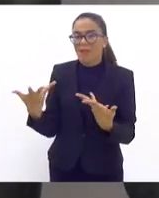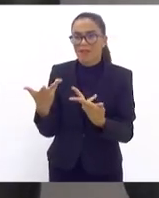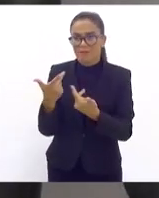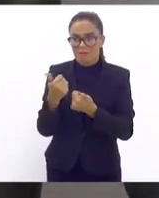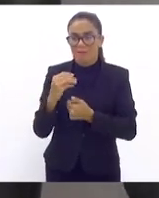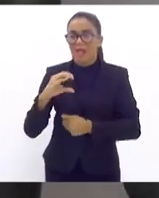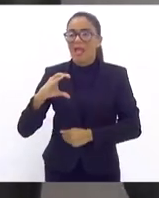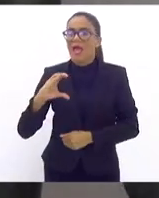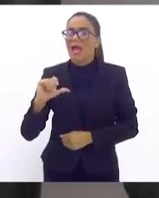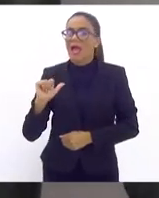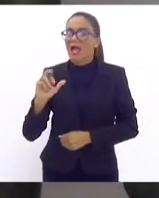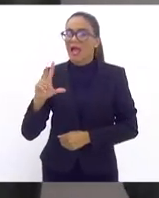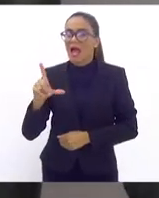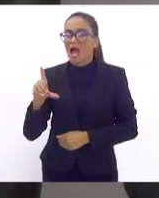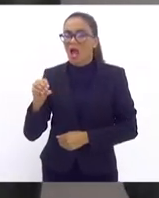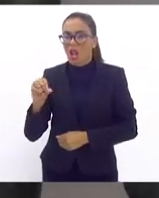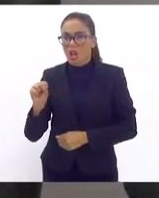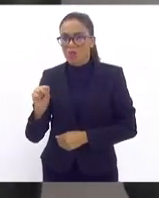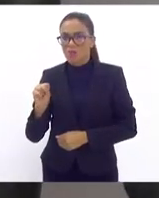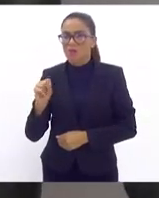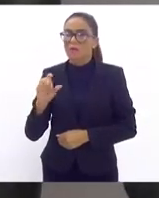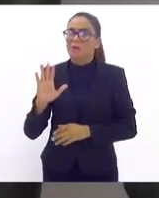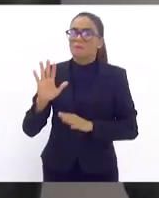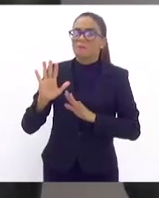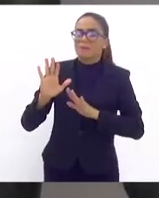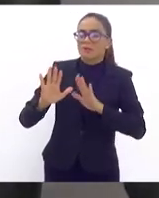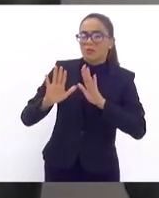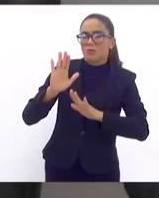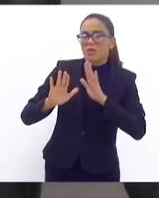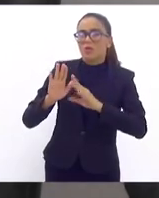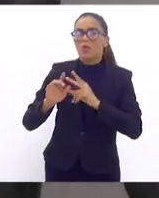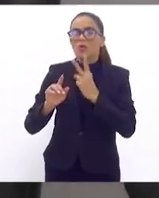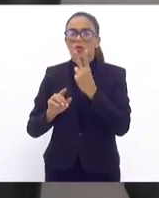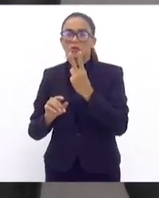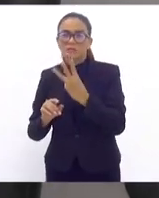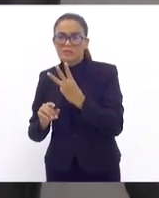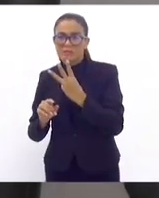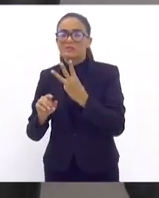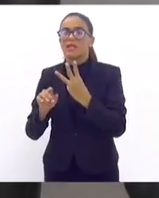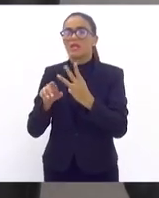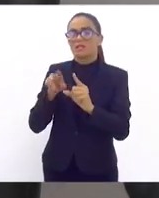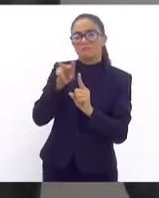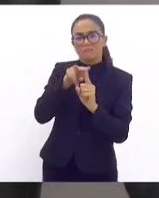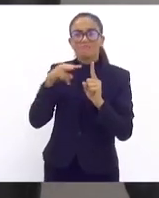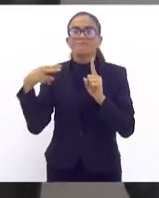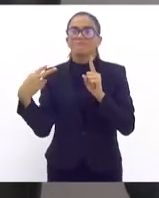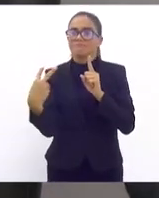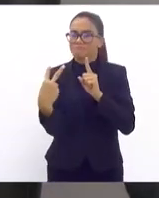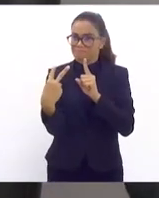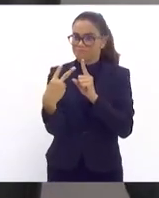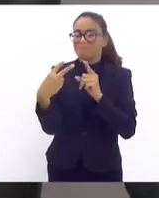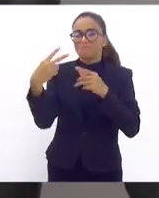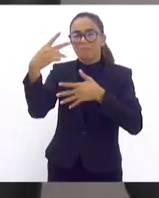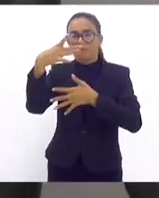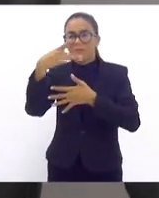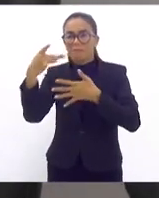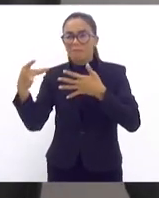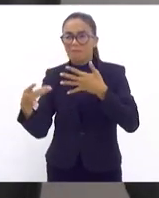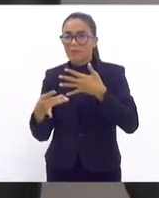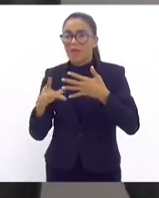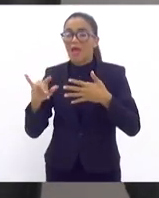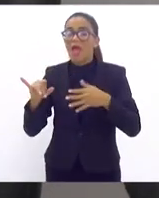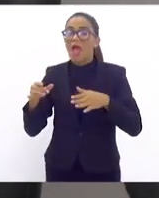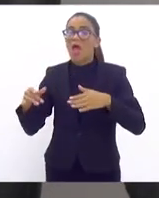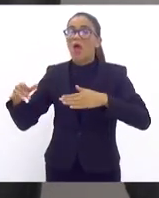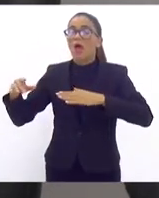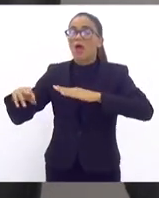Mink. Esses dois ou três aspectos que eu acho importante a gente ressaltar é que o acidente na Baía